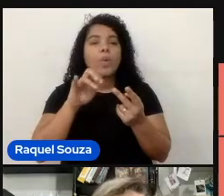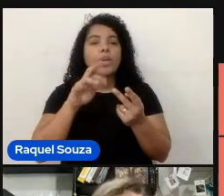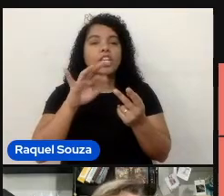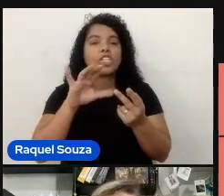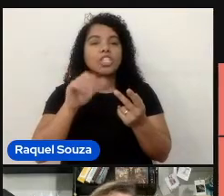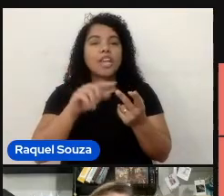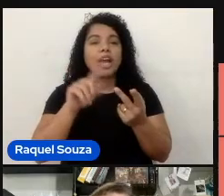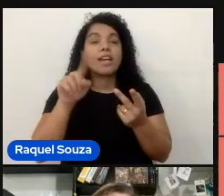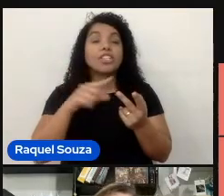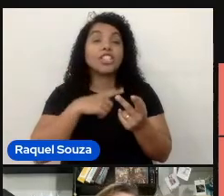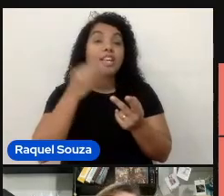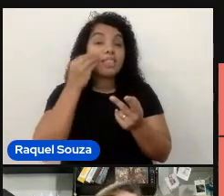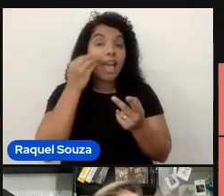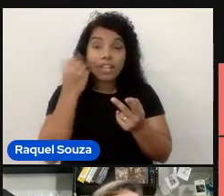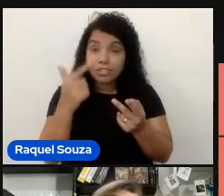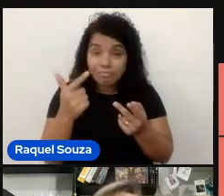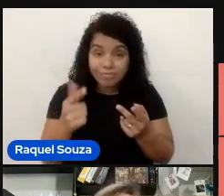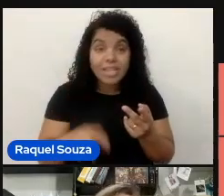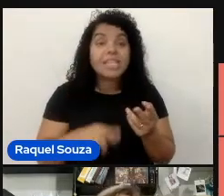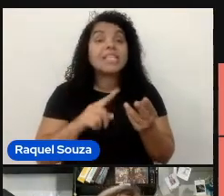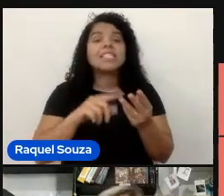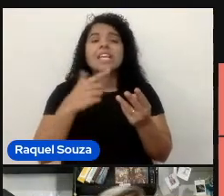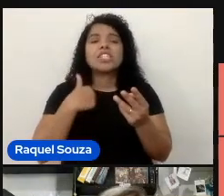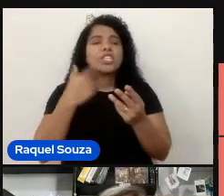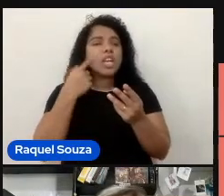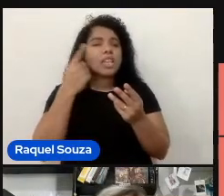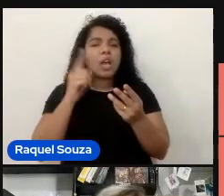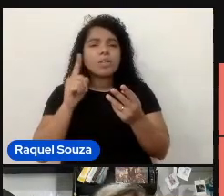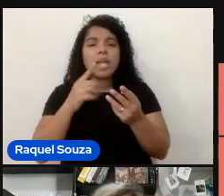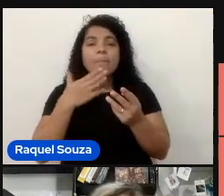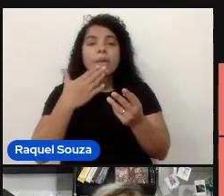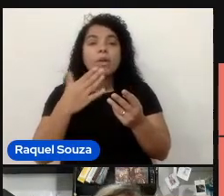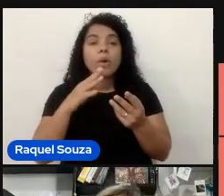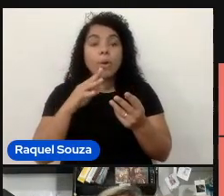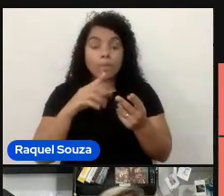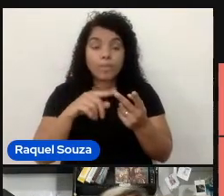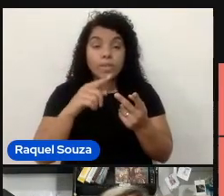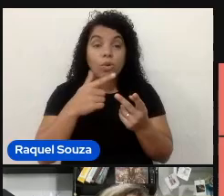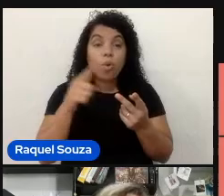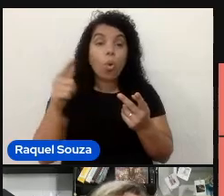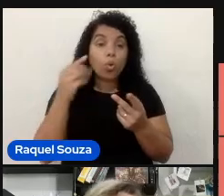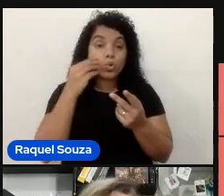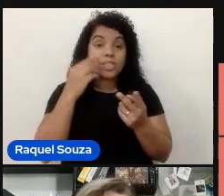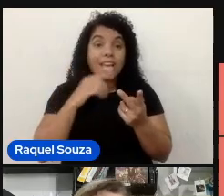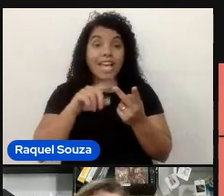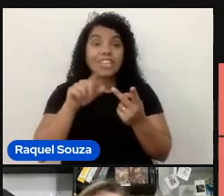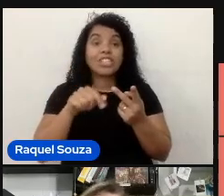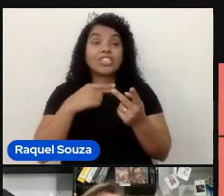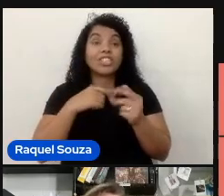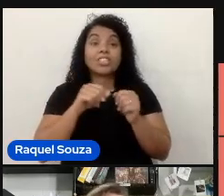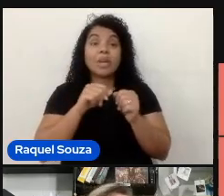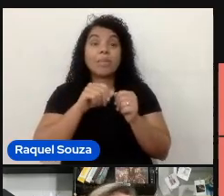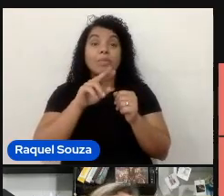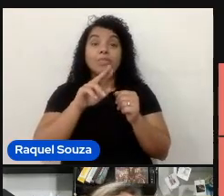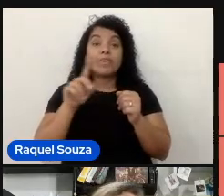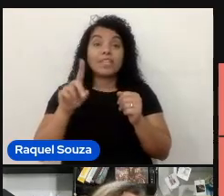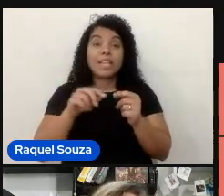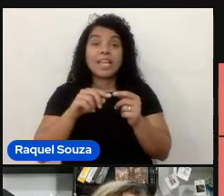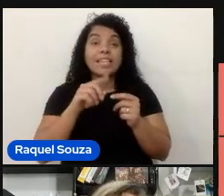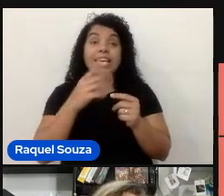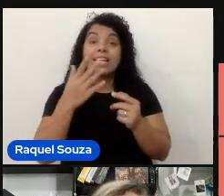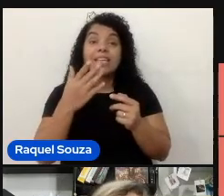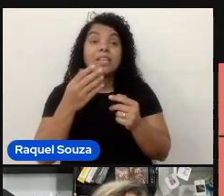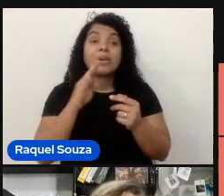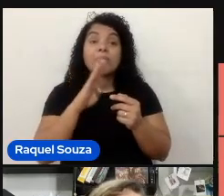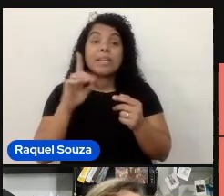teste exploratório, se a gente não conhece os outros tipos de testes, a gente não sabe fazer um BDD bacana, não adianta a